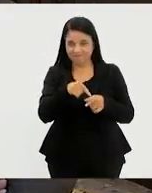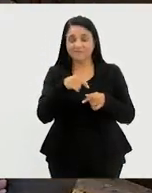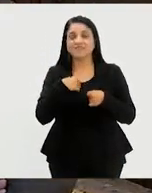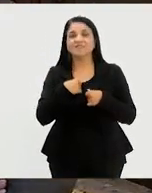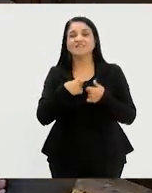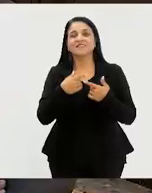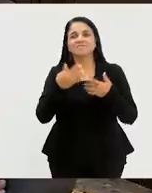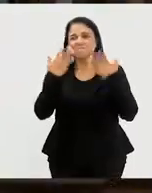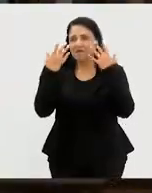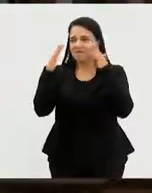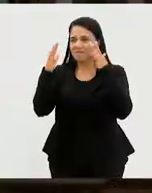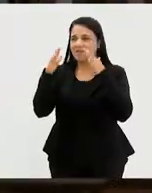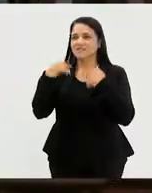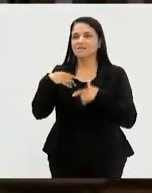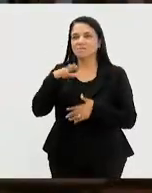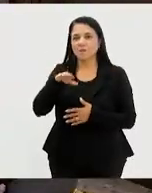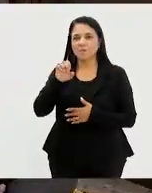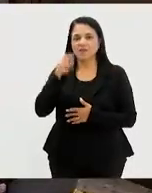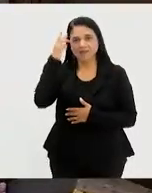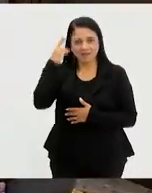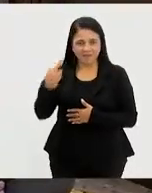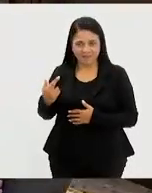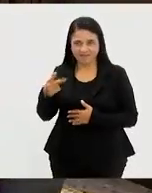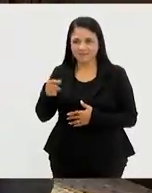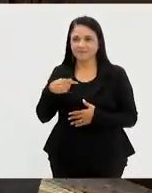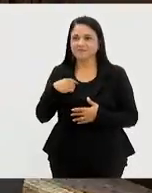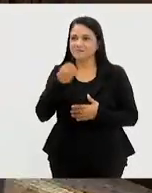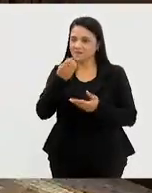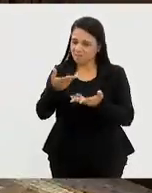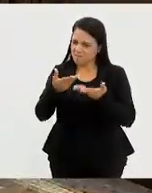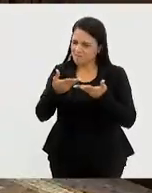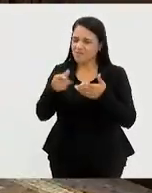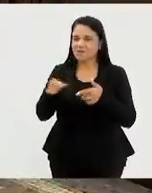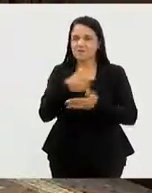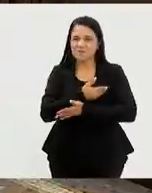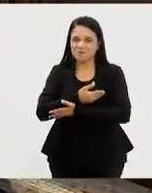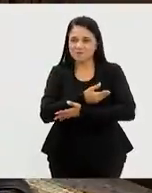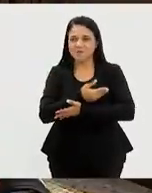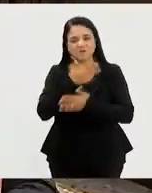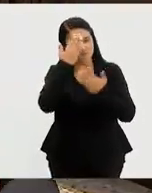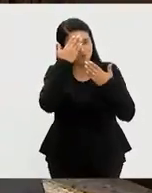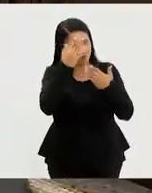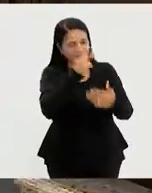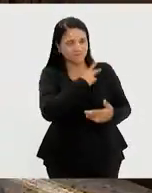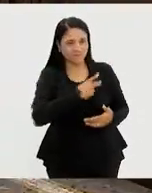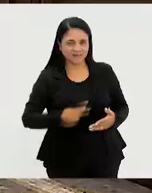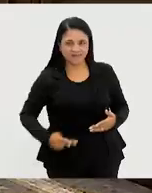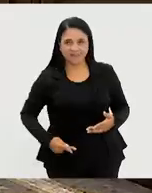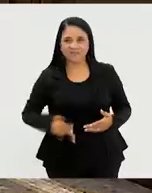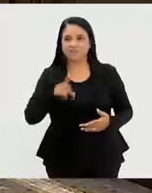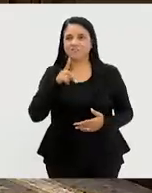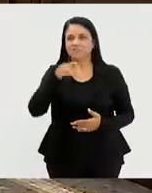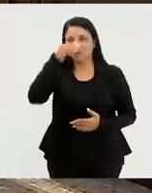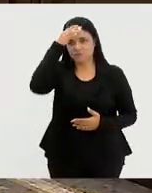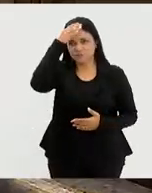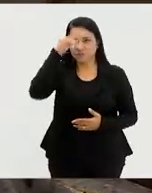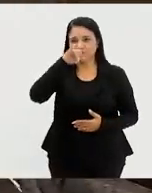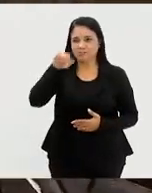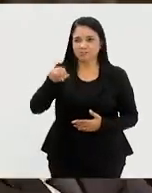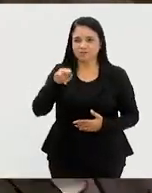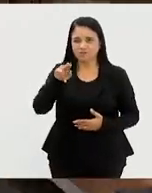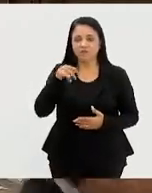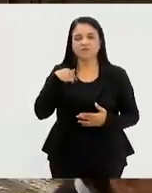aí e que seja bem-vinda esse baby muito obrigada nossa presidenta deputada tiju eu não tenho dúvida da